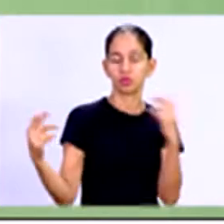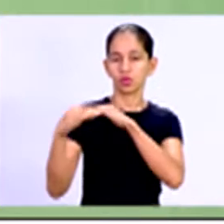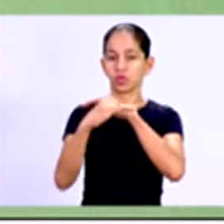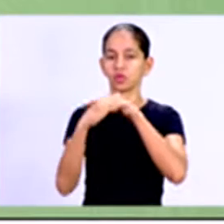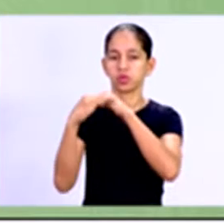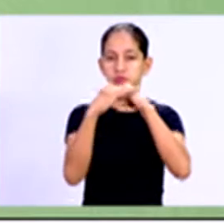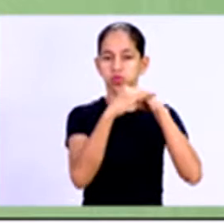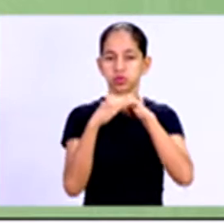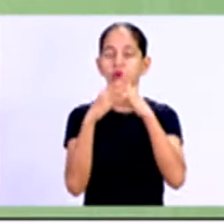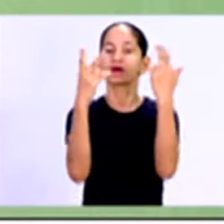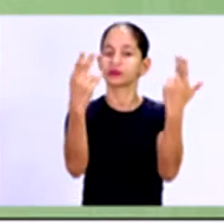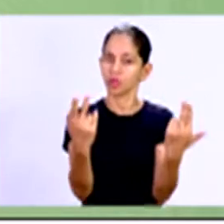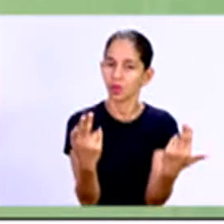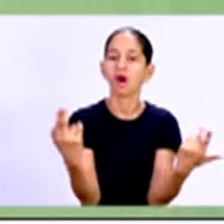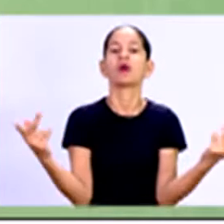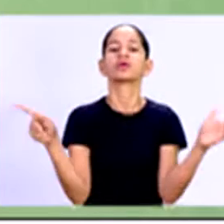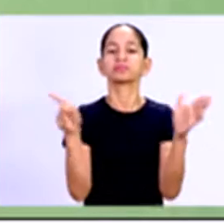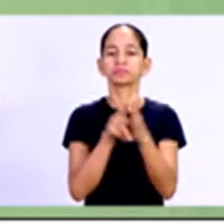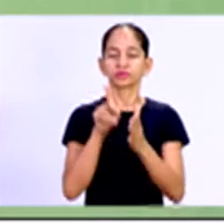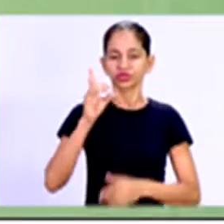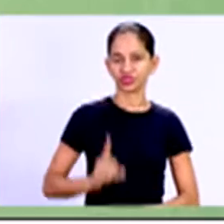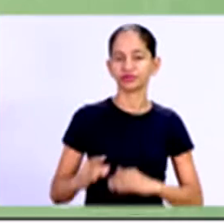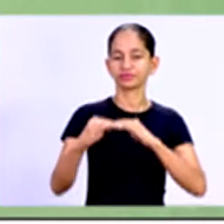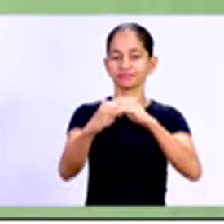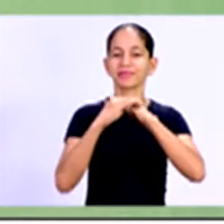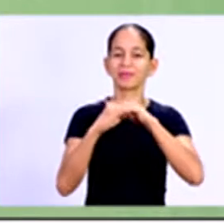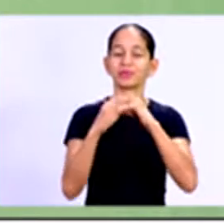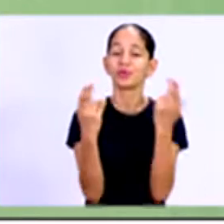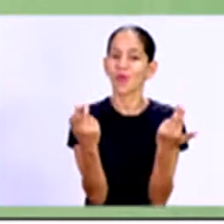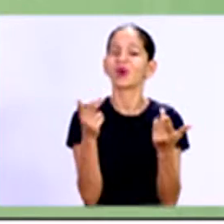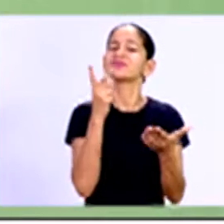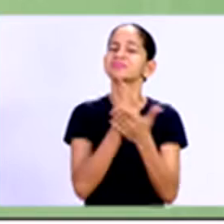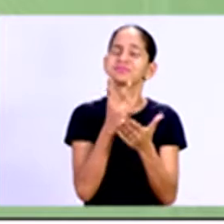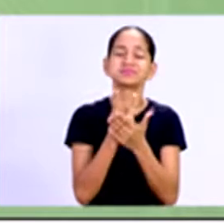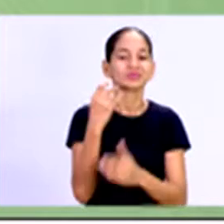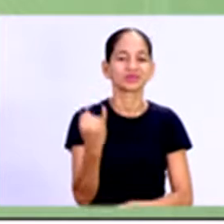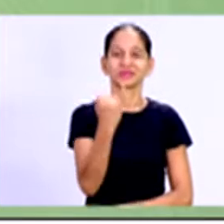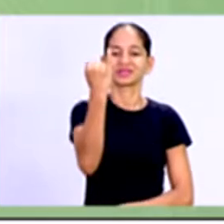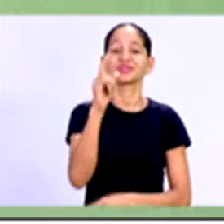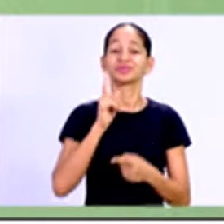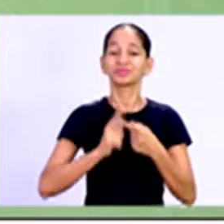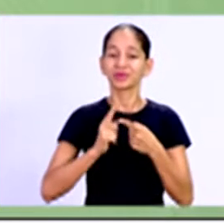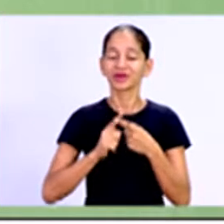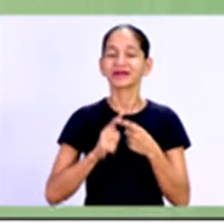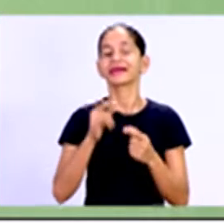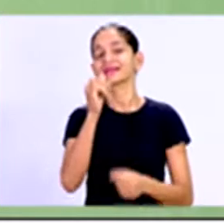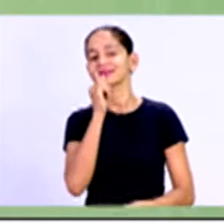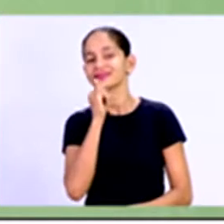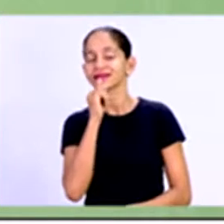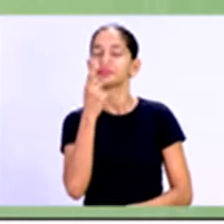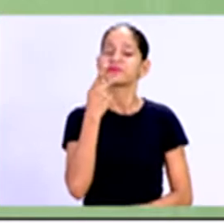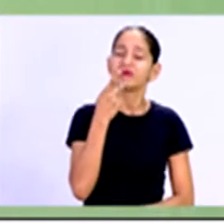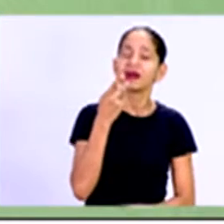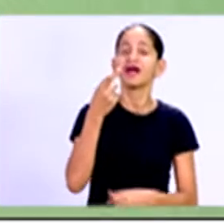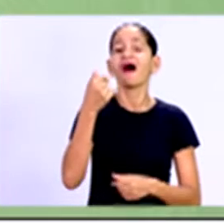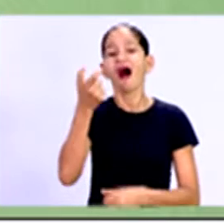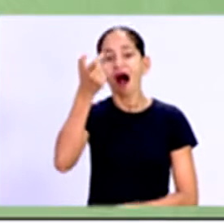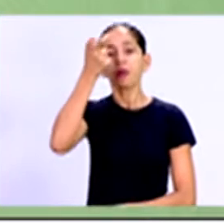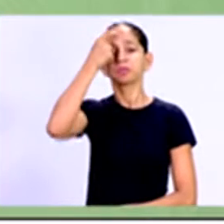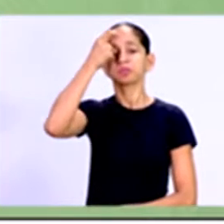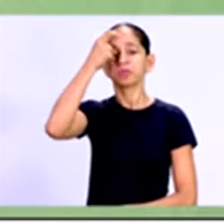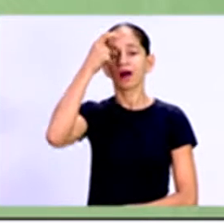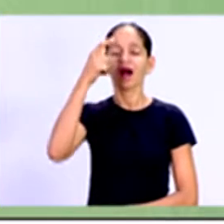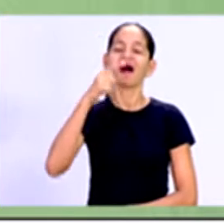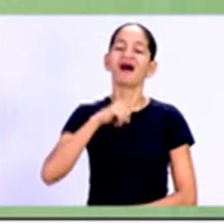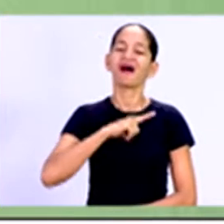e detentoras dos mesmos direitos. Isso é muito importante porque quando a gente fala de consciência,